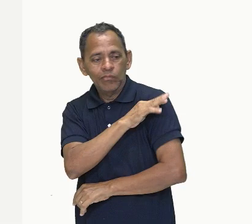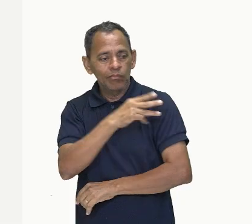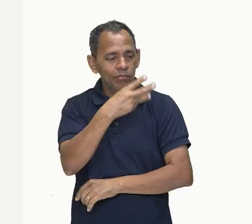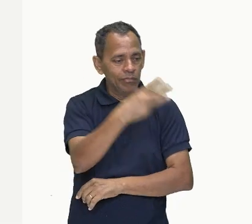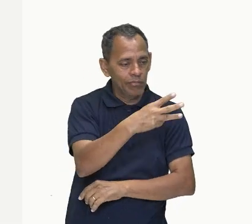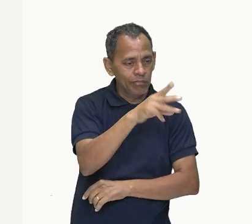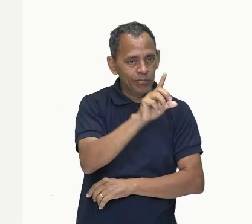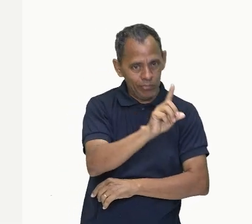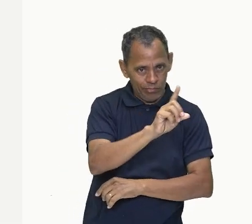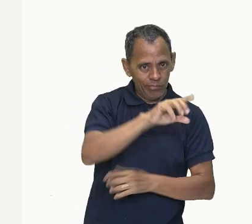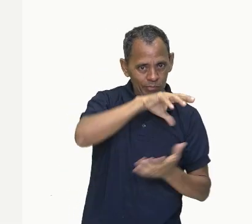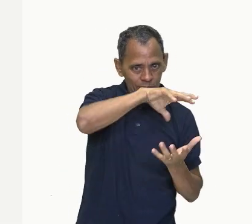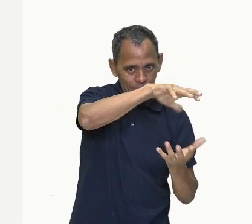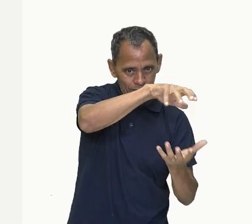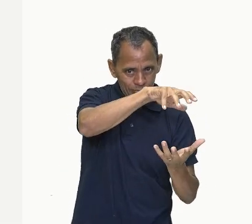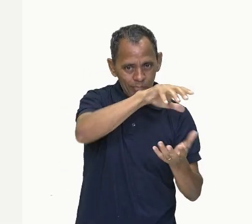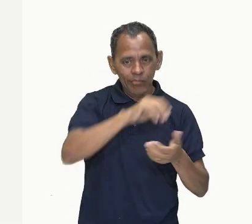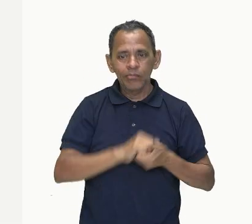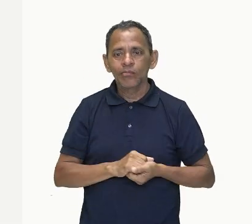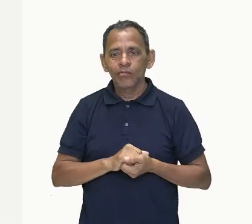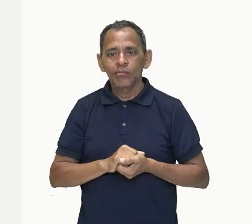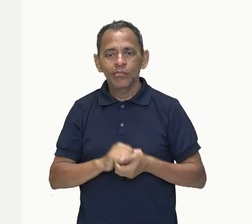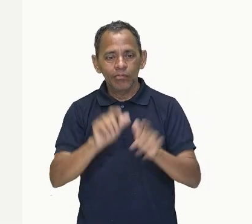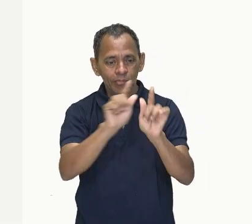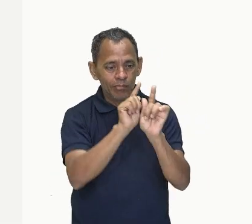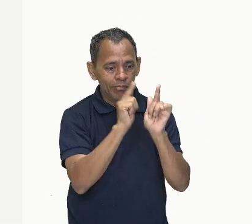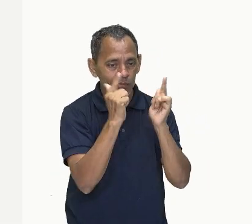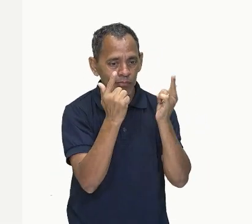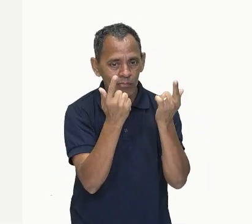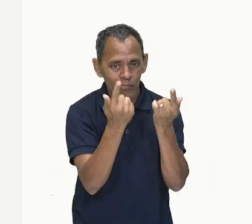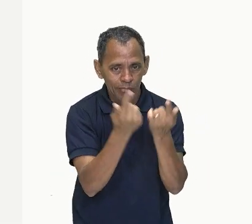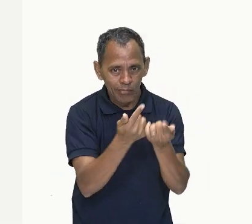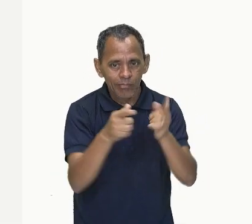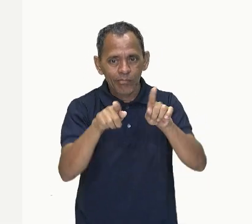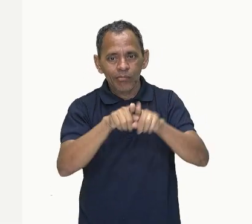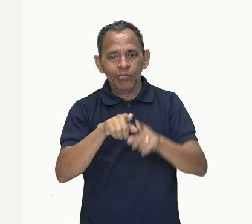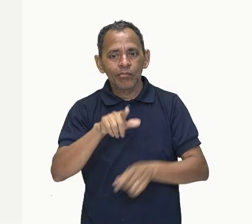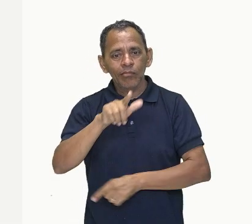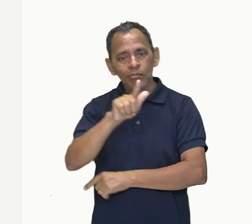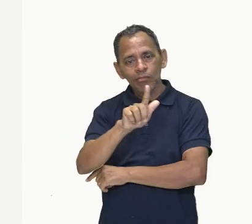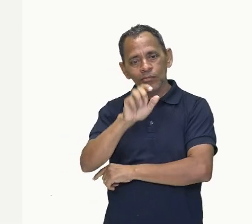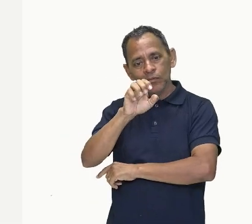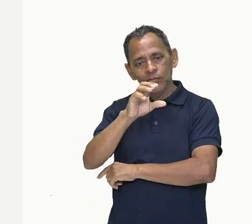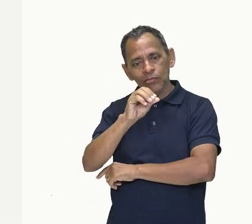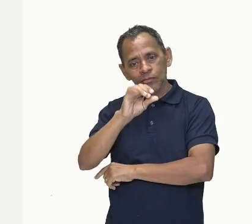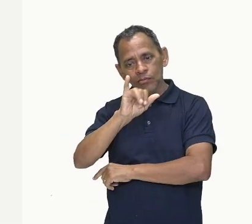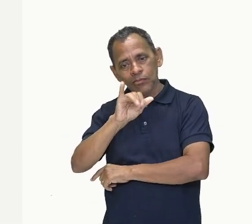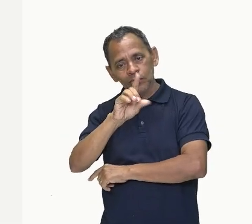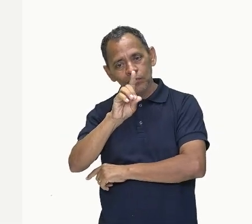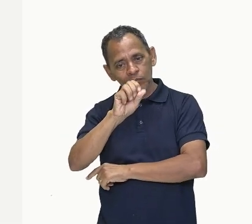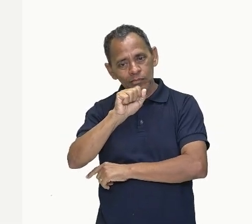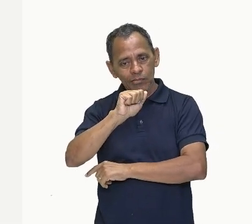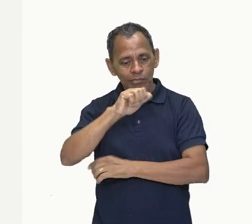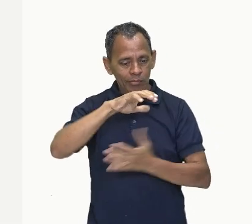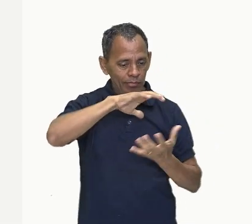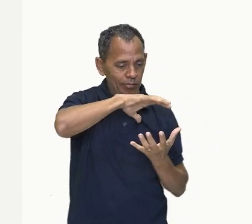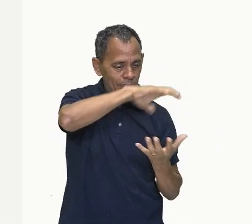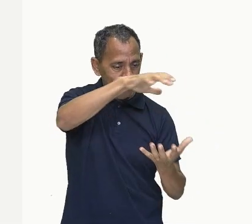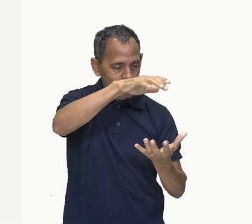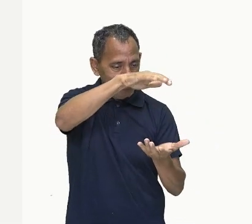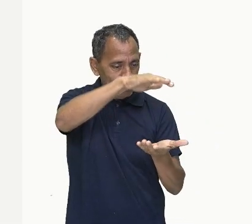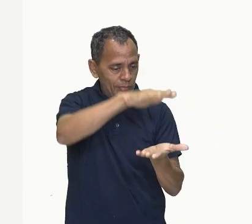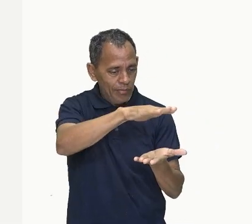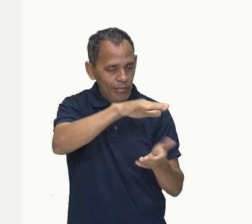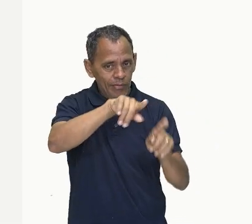tridimensional, e é uma geóide, é uma esfera ali com os polos achatados. E quando a gente produz os mapas, a gente coloca